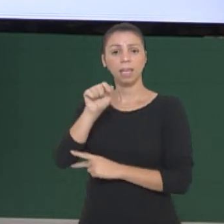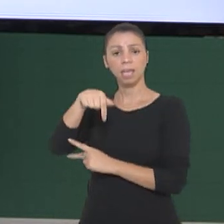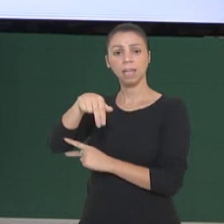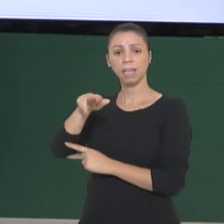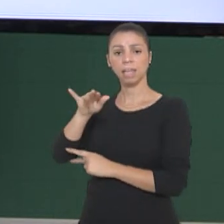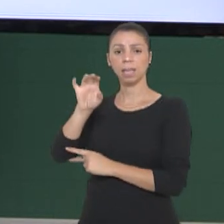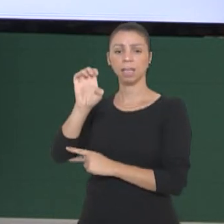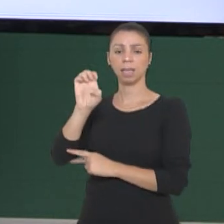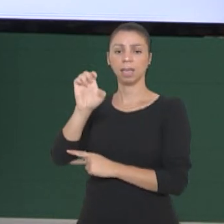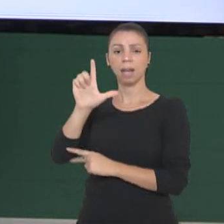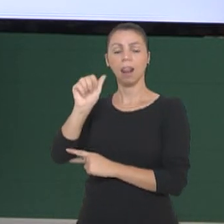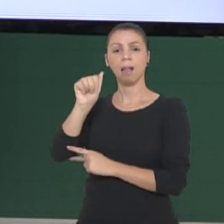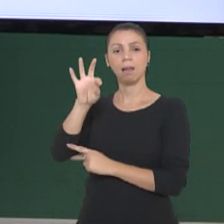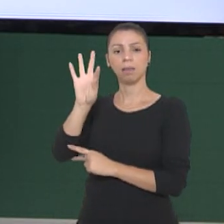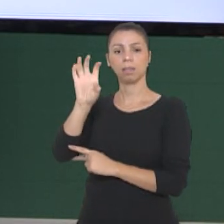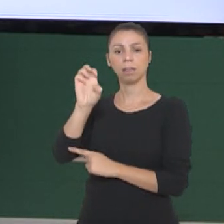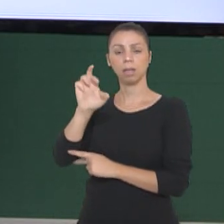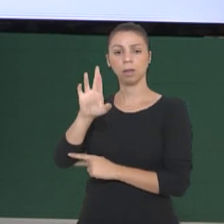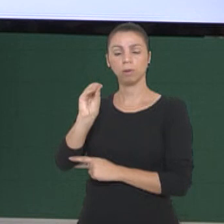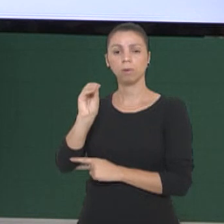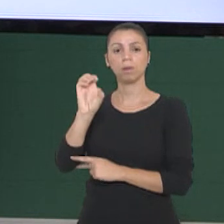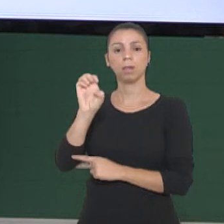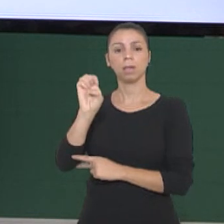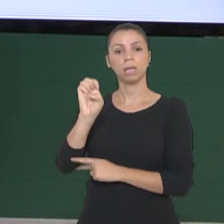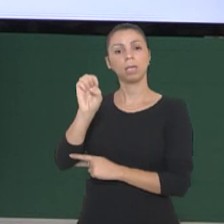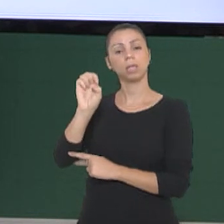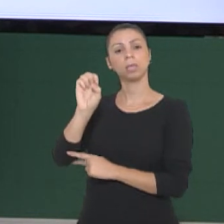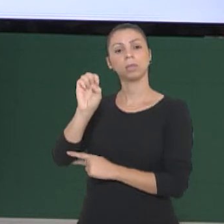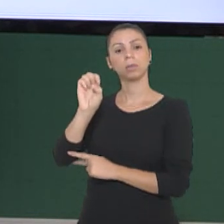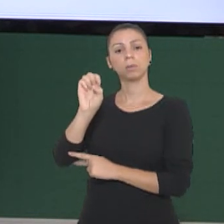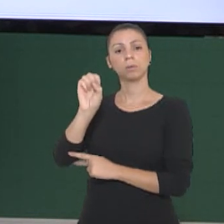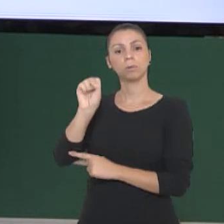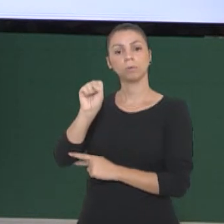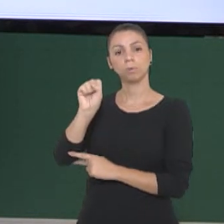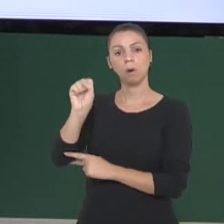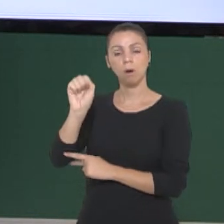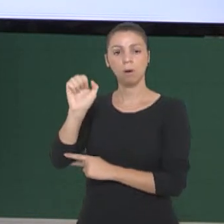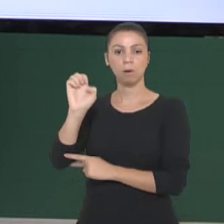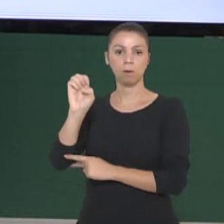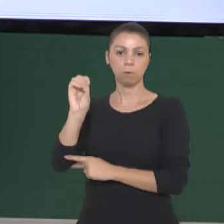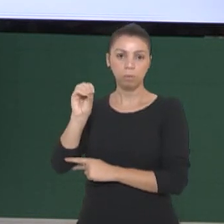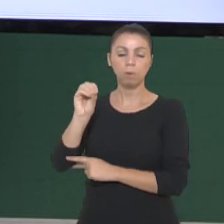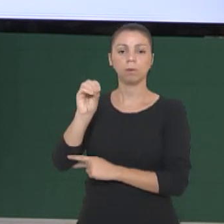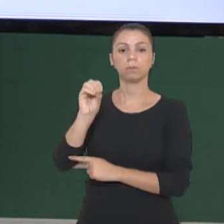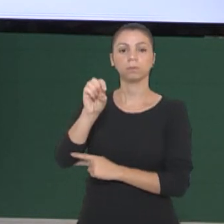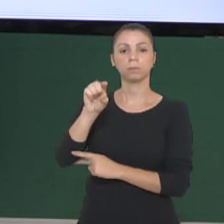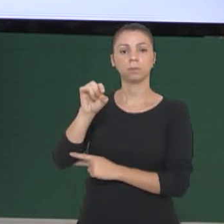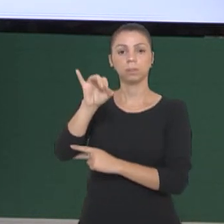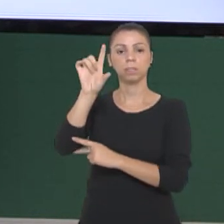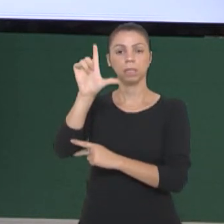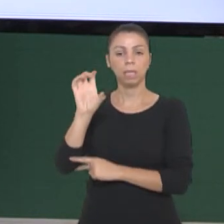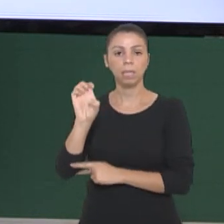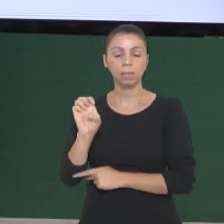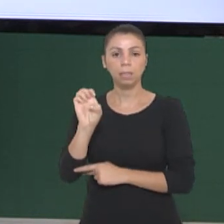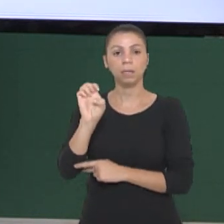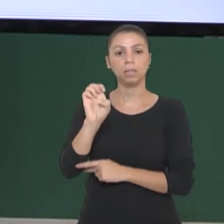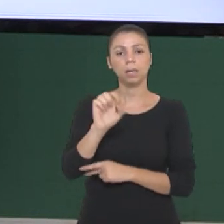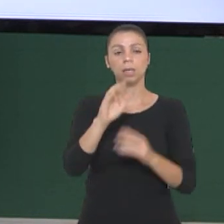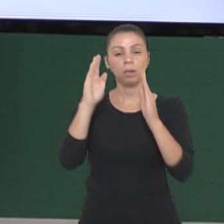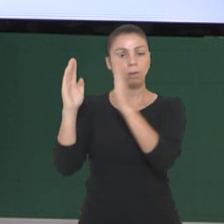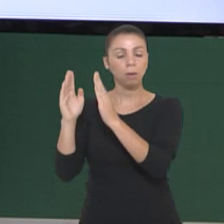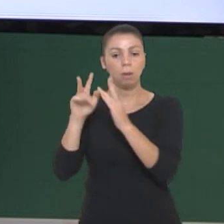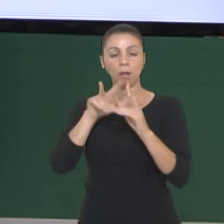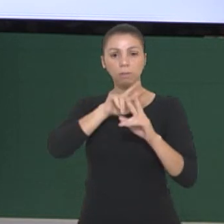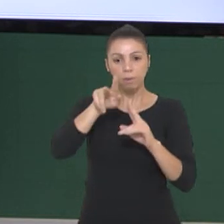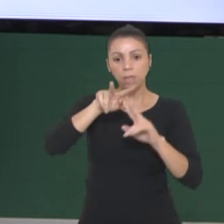com 2 lados iguais e um diferente, e o escaleno com todos os lados diferentes. Essa foi a última